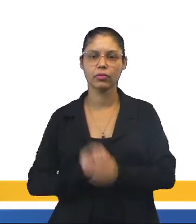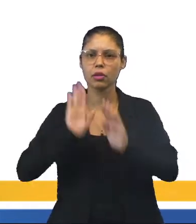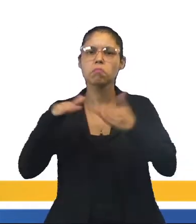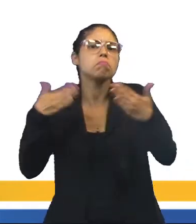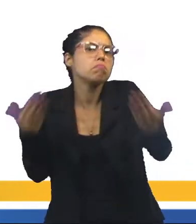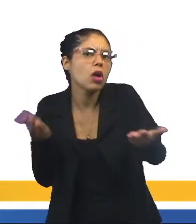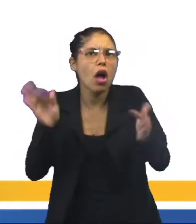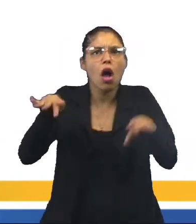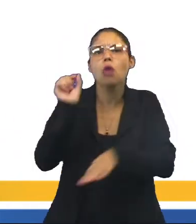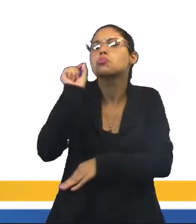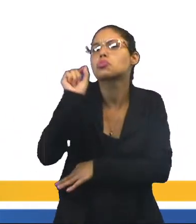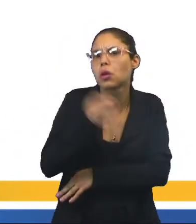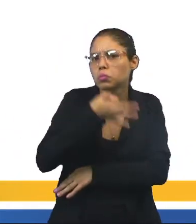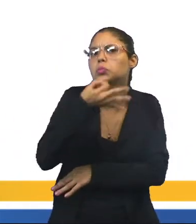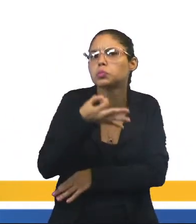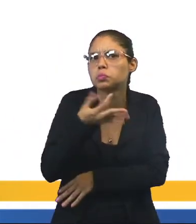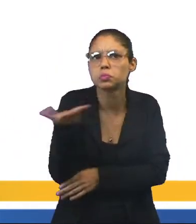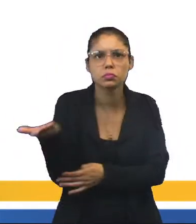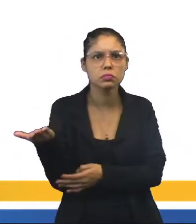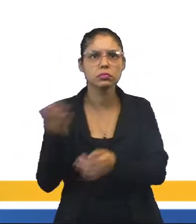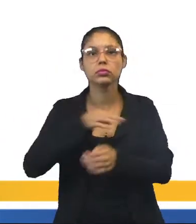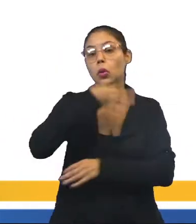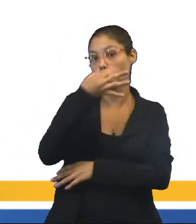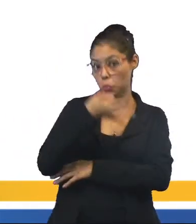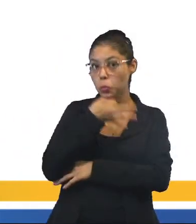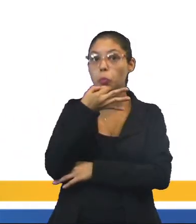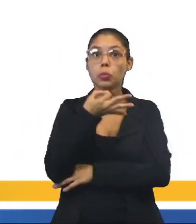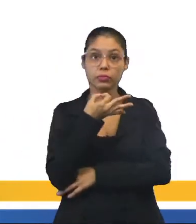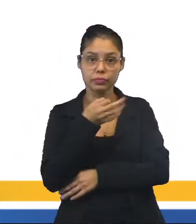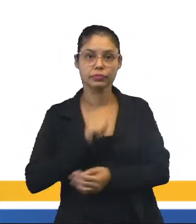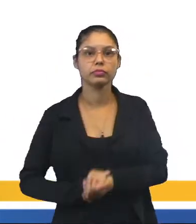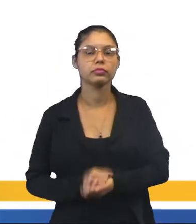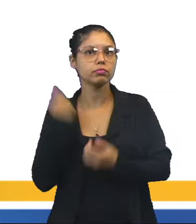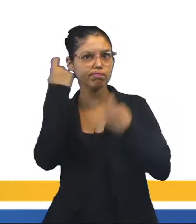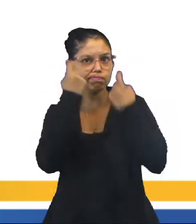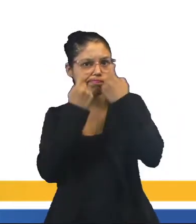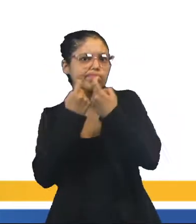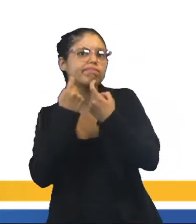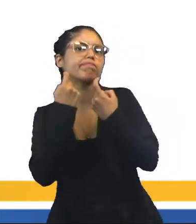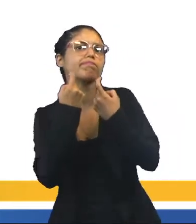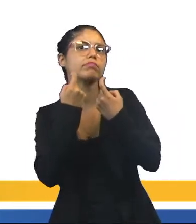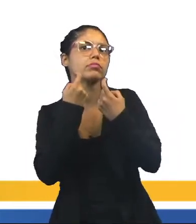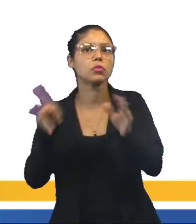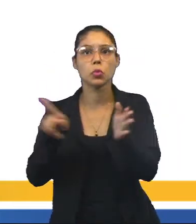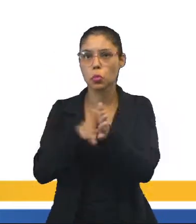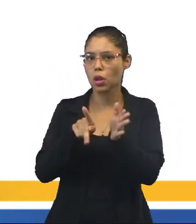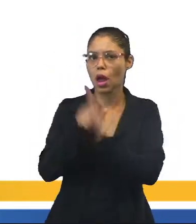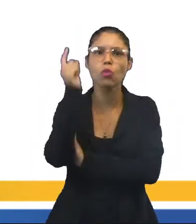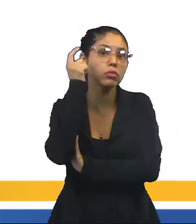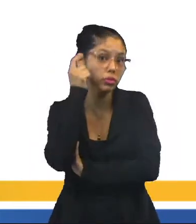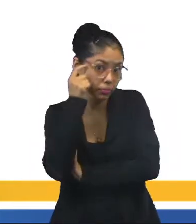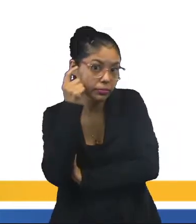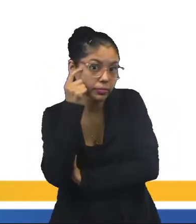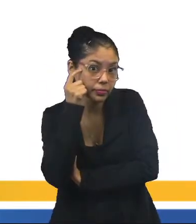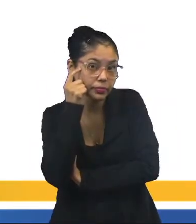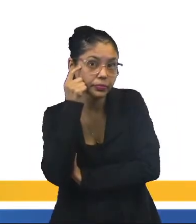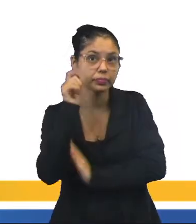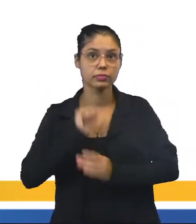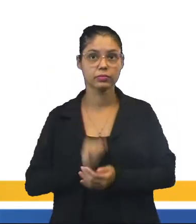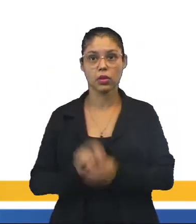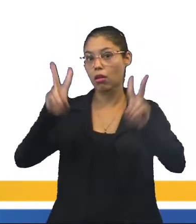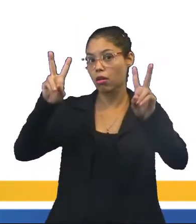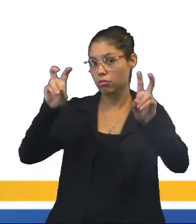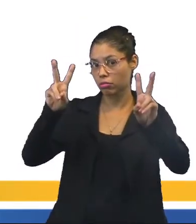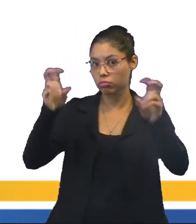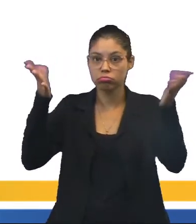Mas afinal, o que é opinar? Opinar ou dar opinião, expressar exatamente o que pensa sobre